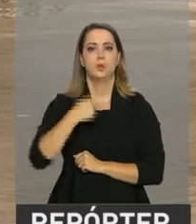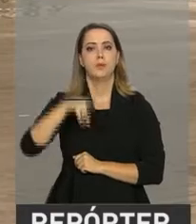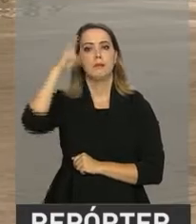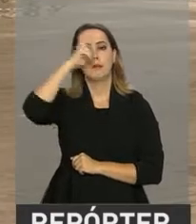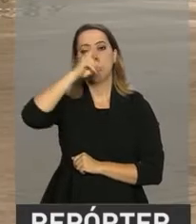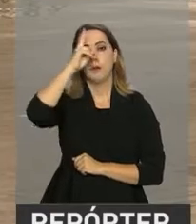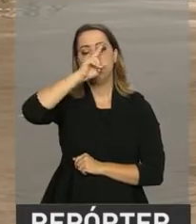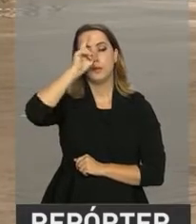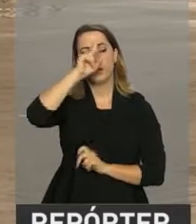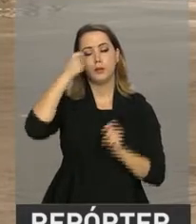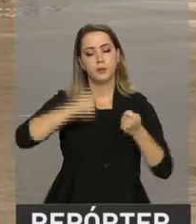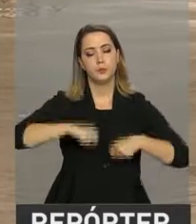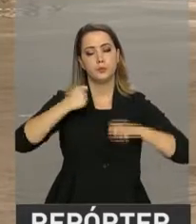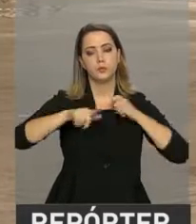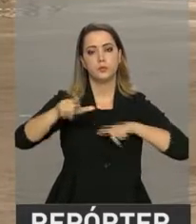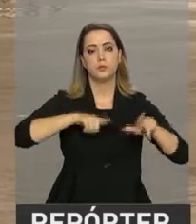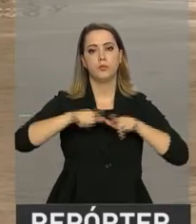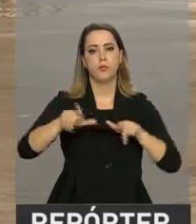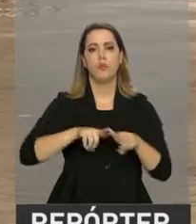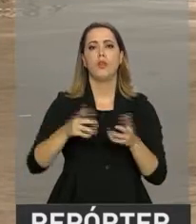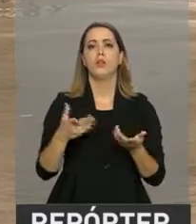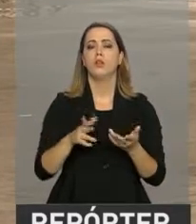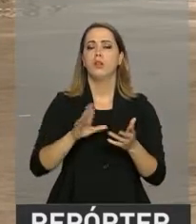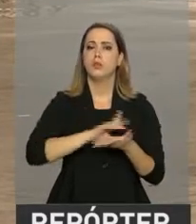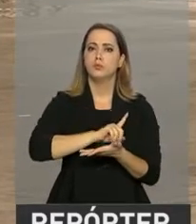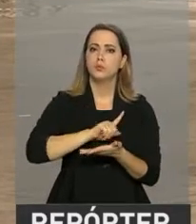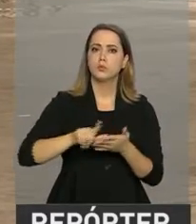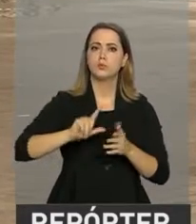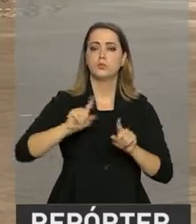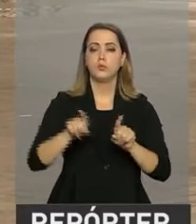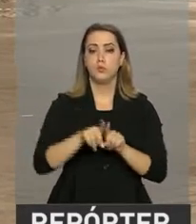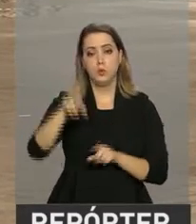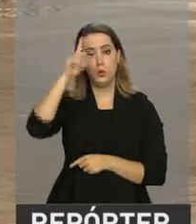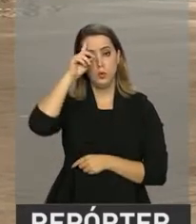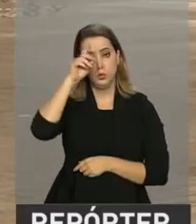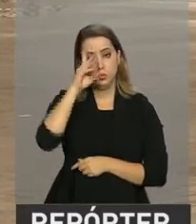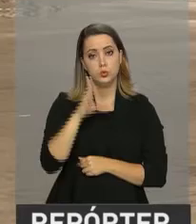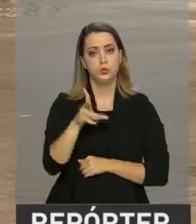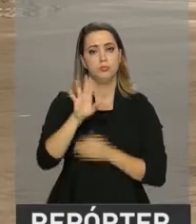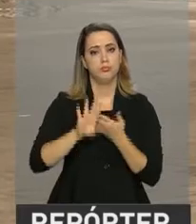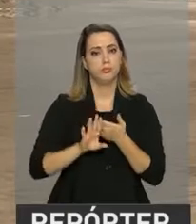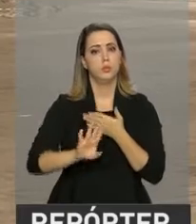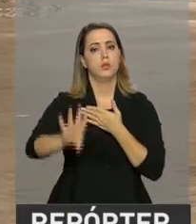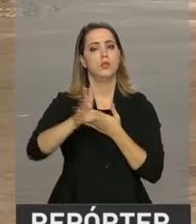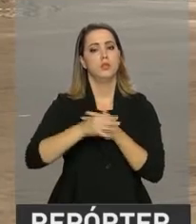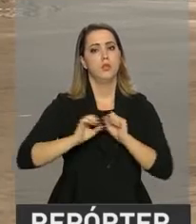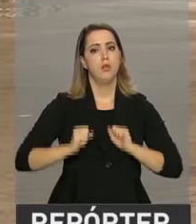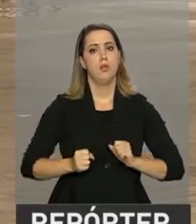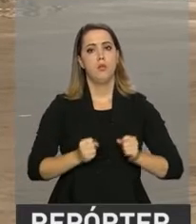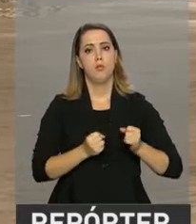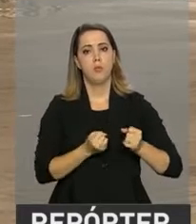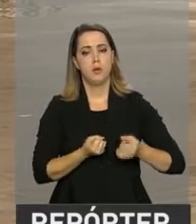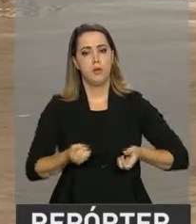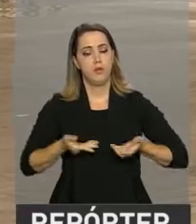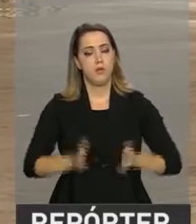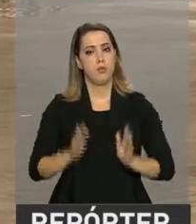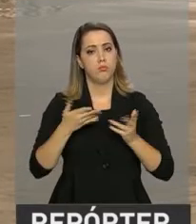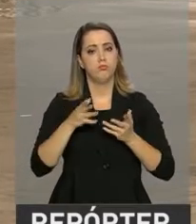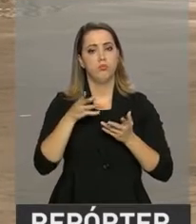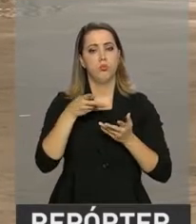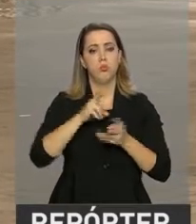dessas ações que podem fazer em casa no dia a dia para evitar a proliferação do aedes aegypti